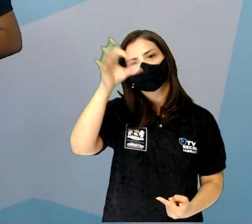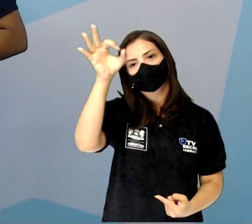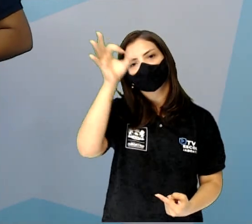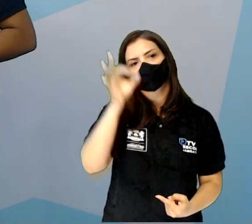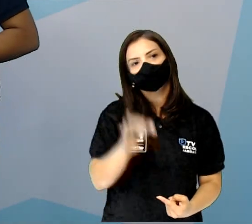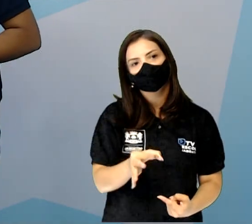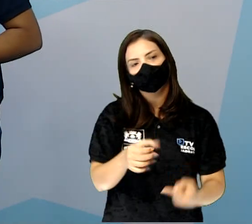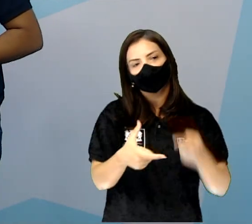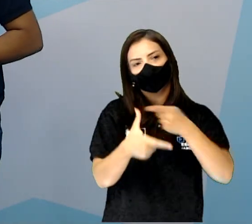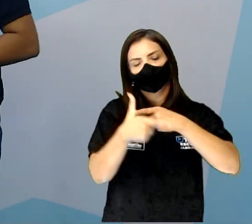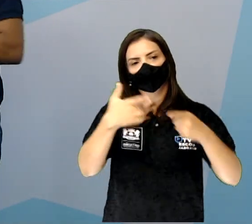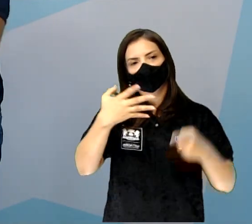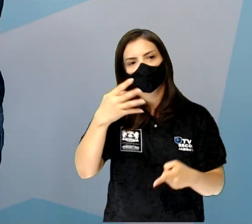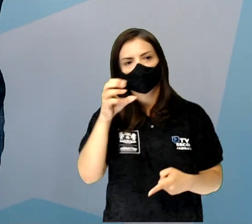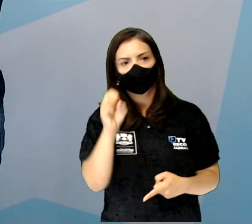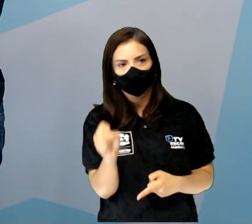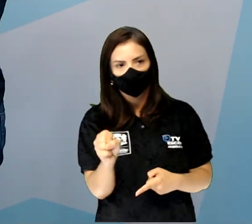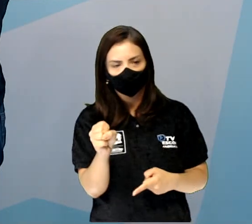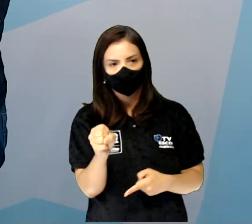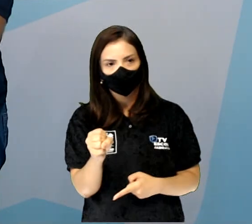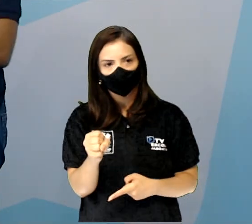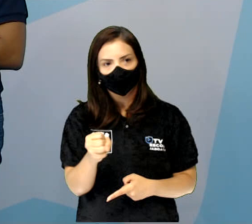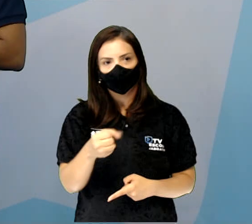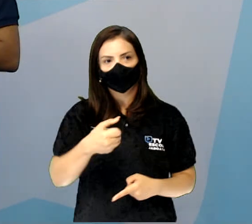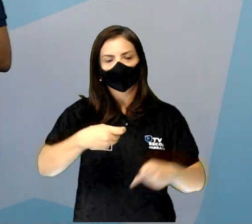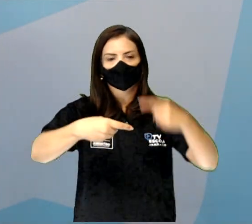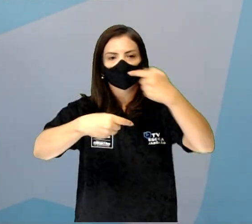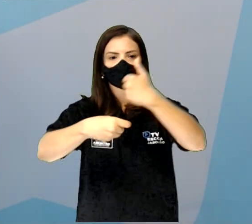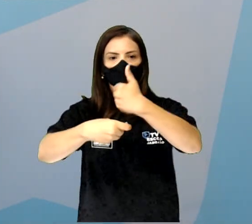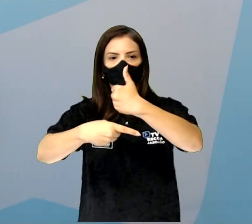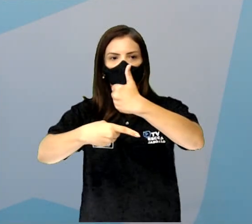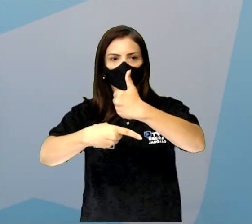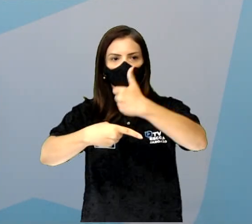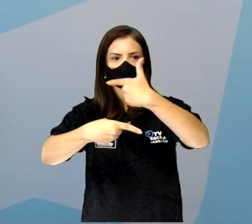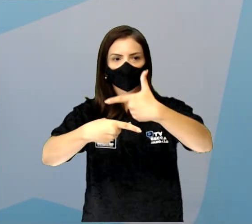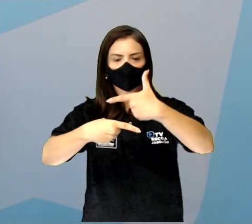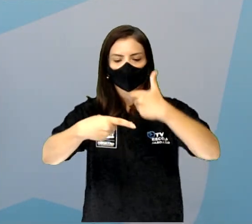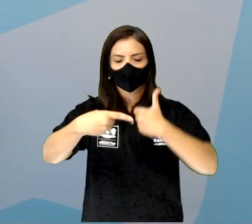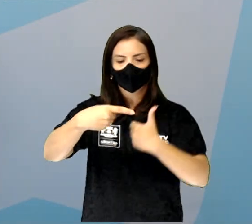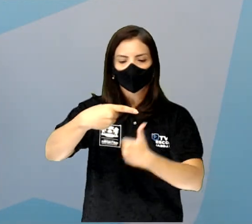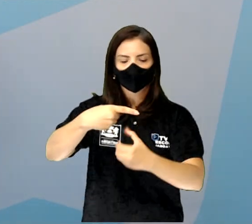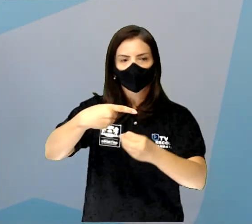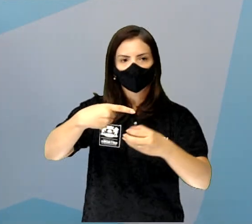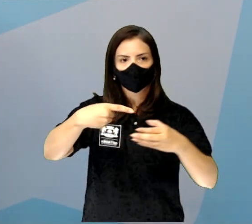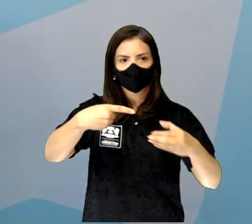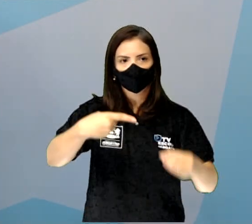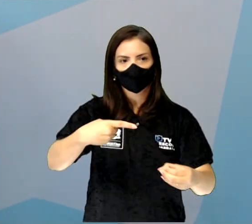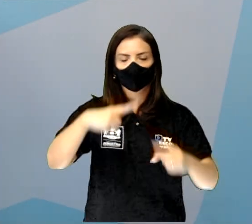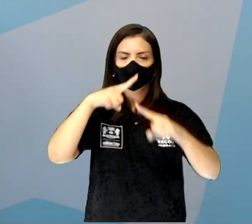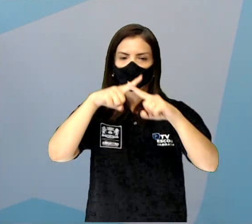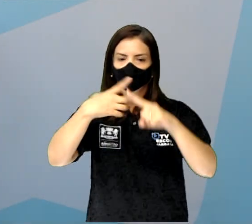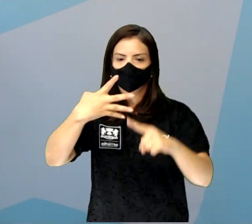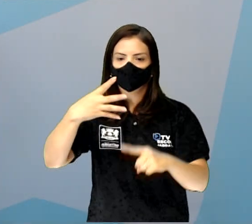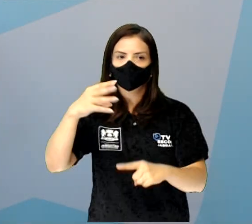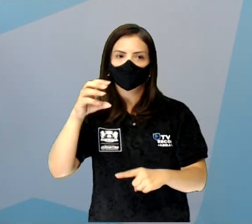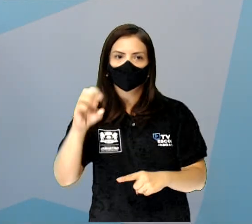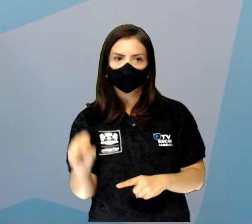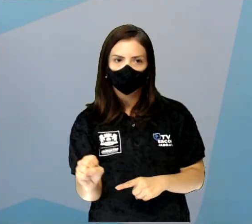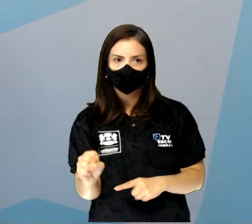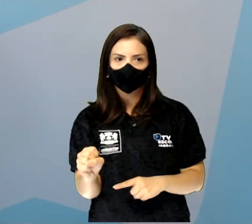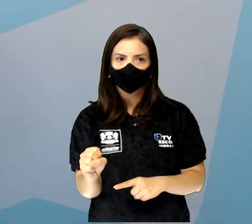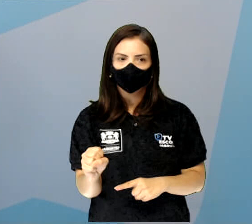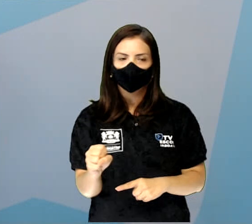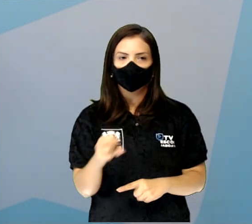12 sobre 100 vezes 48. Você faz 12 vezes 48, que vai dar